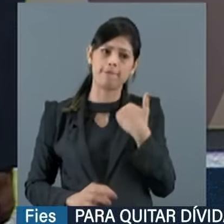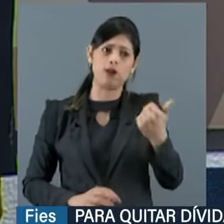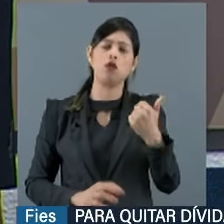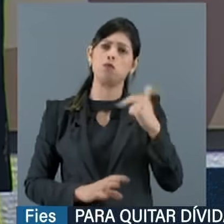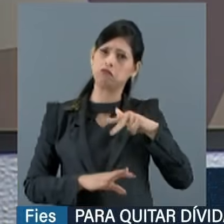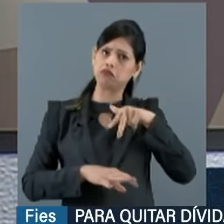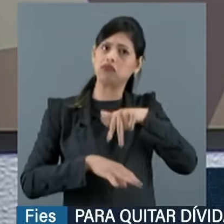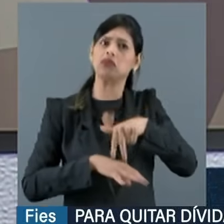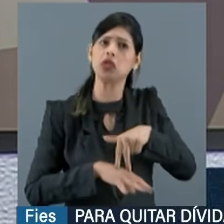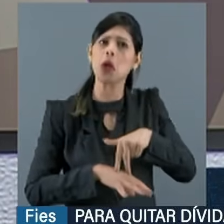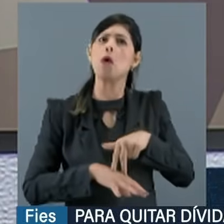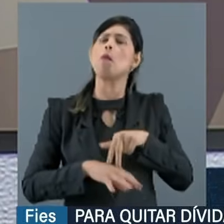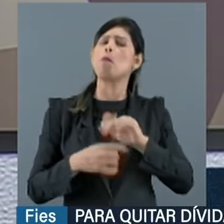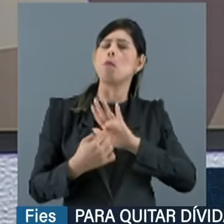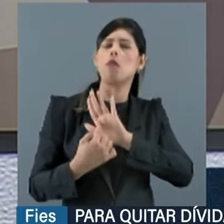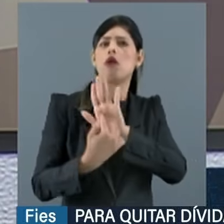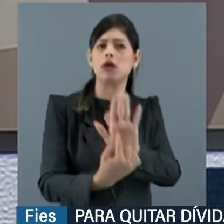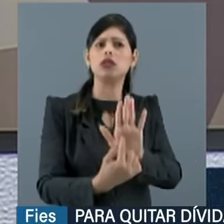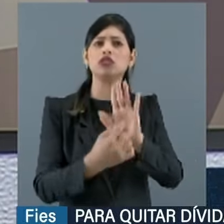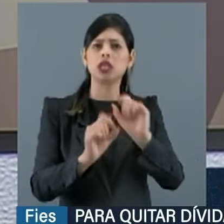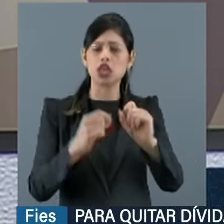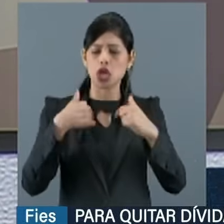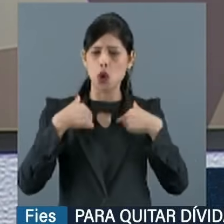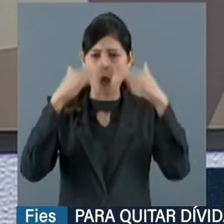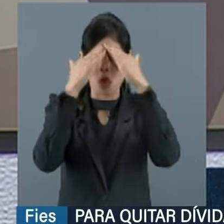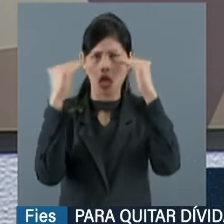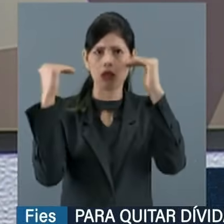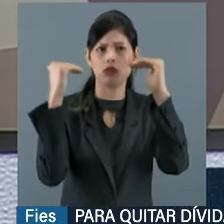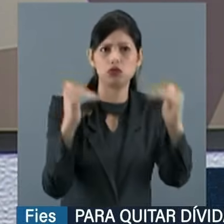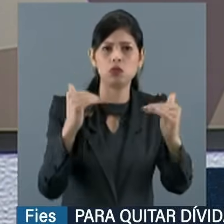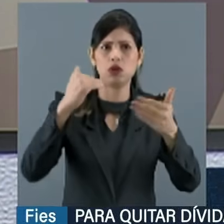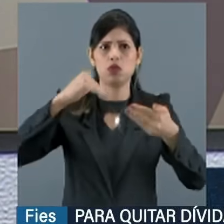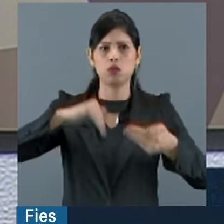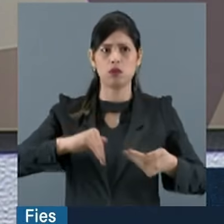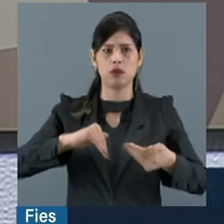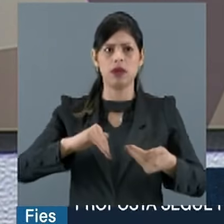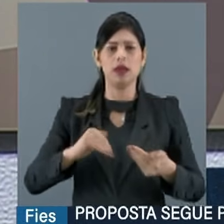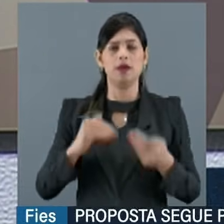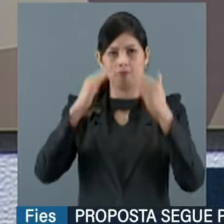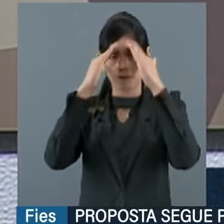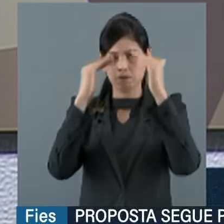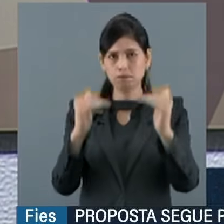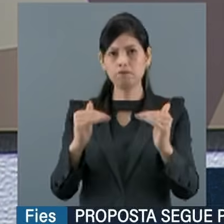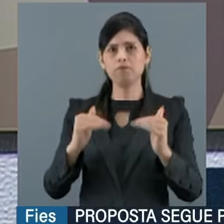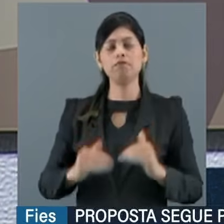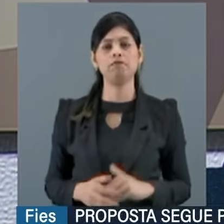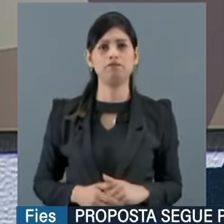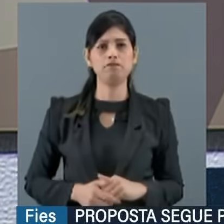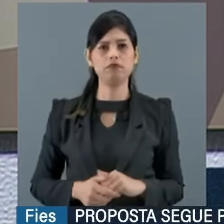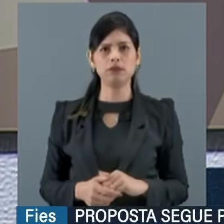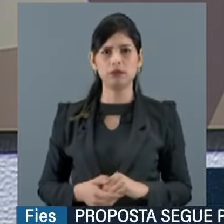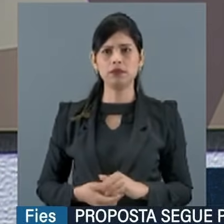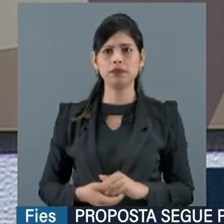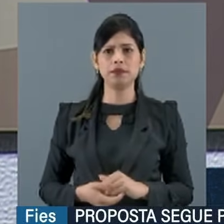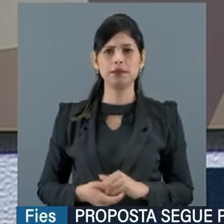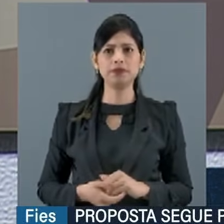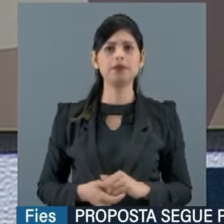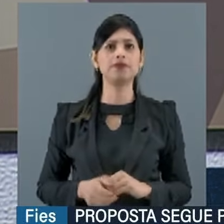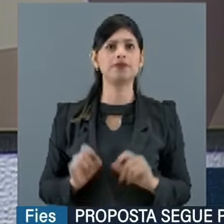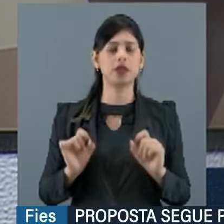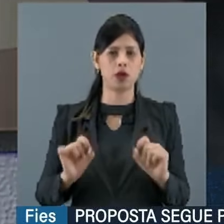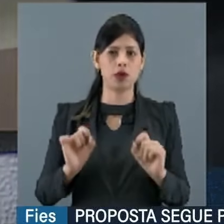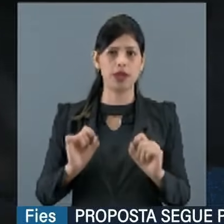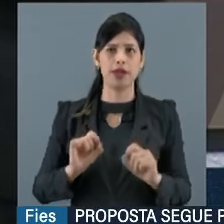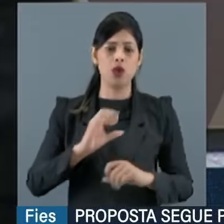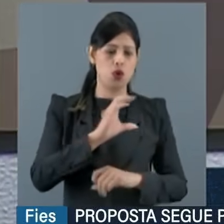é uma prova de respeito às casas parlamentares. E, finalmente, sobre o Complexo da Maré. Eu tenho aqui